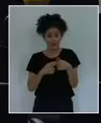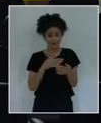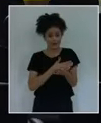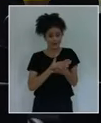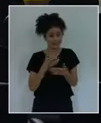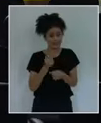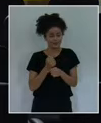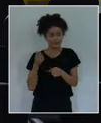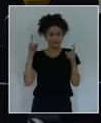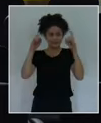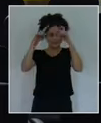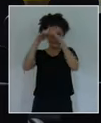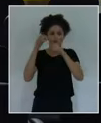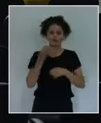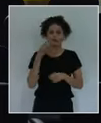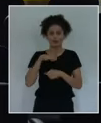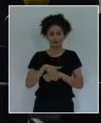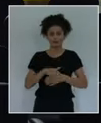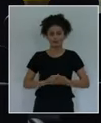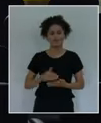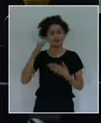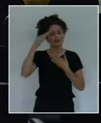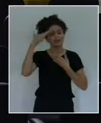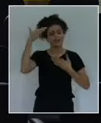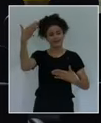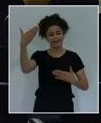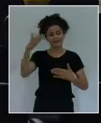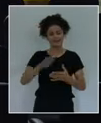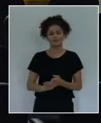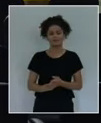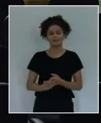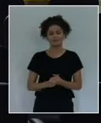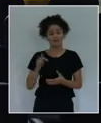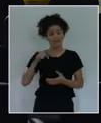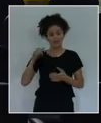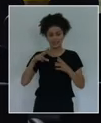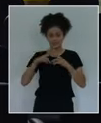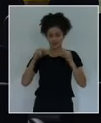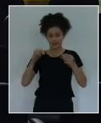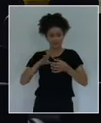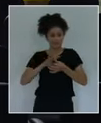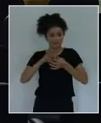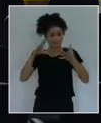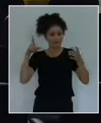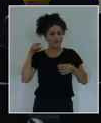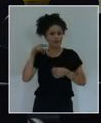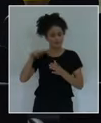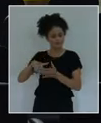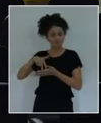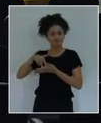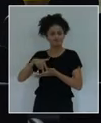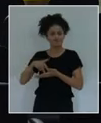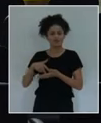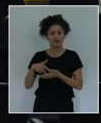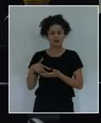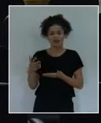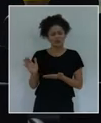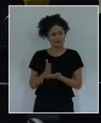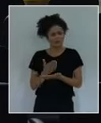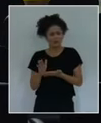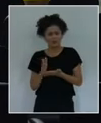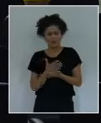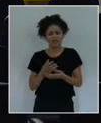boa noite. Muito obrigada, viu, Cícero, pela sua presença. E a casa está sempre aberta. Qualquer notícia, se você quiser passar